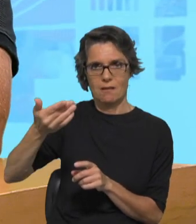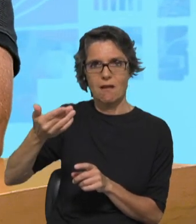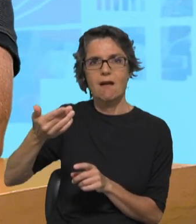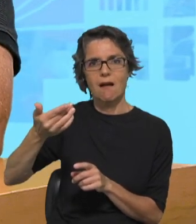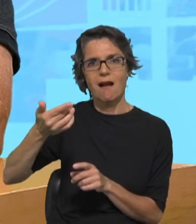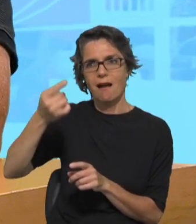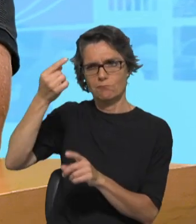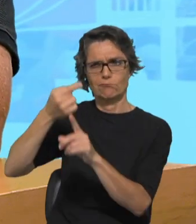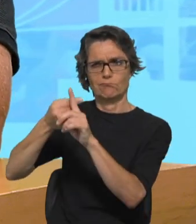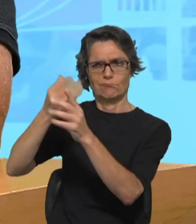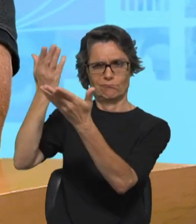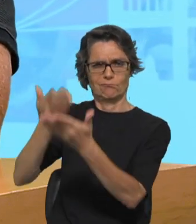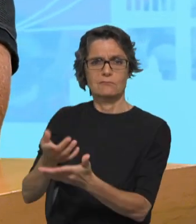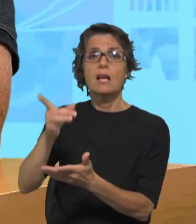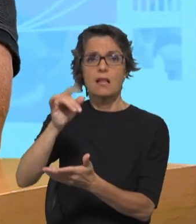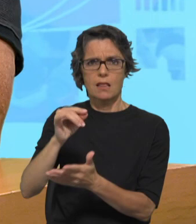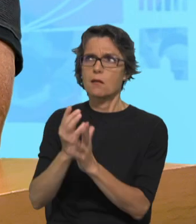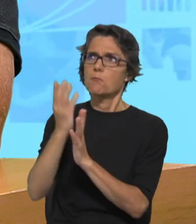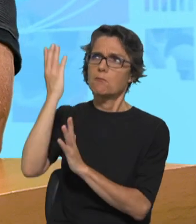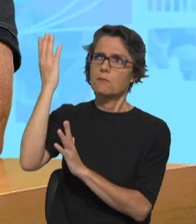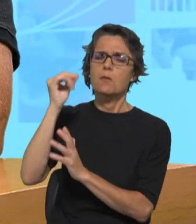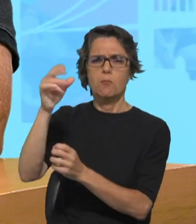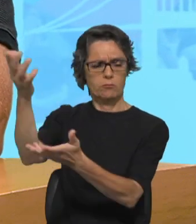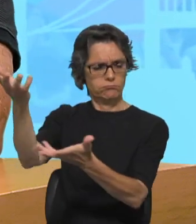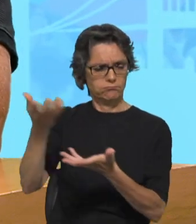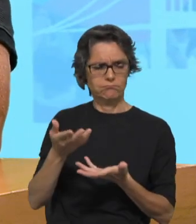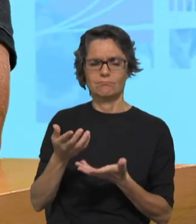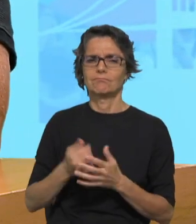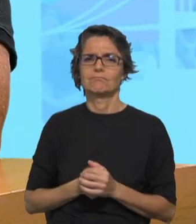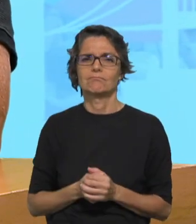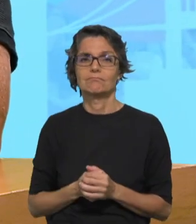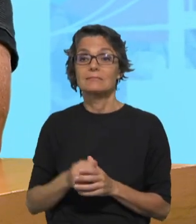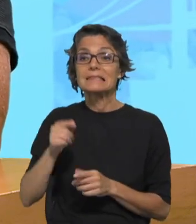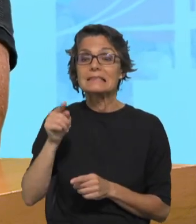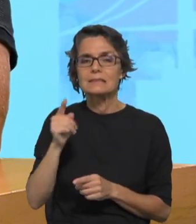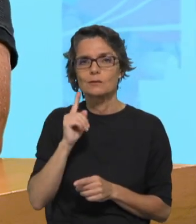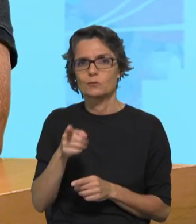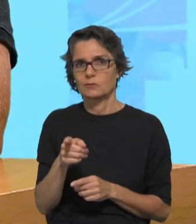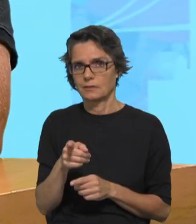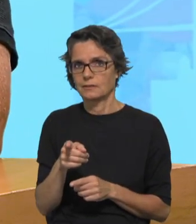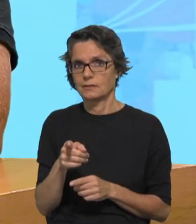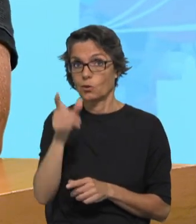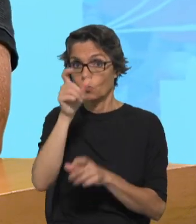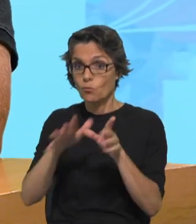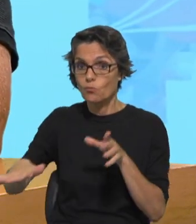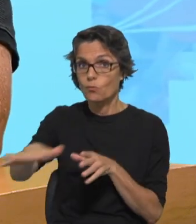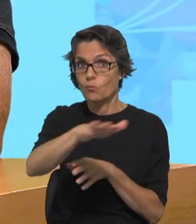boas pessoas. Também Deus pode acolher bem os estrangeiros. Isto, para um povo